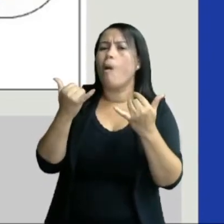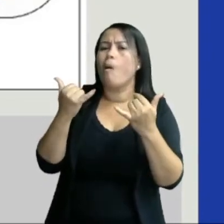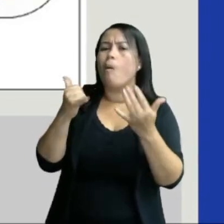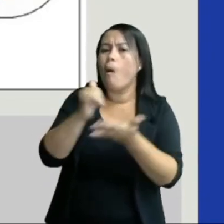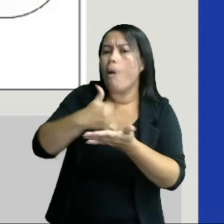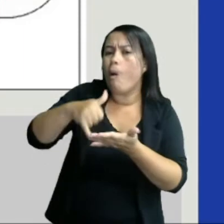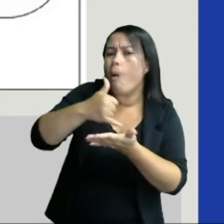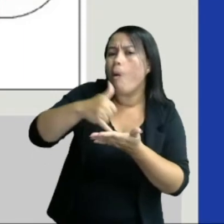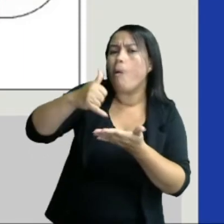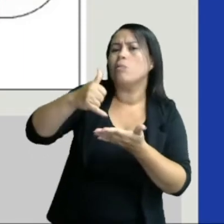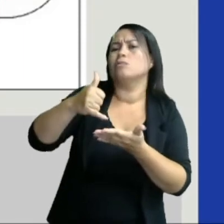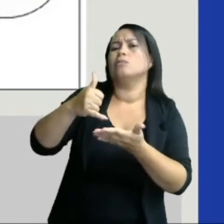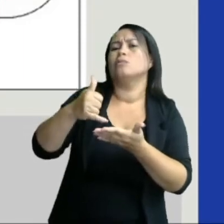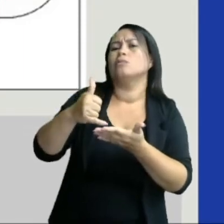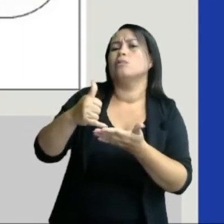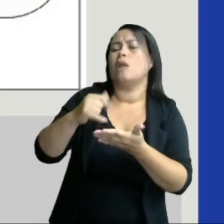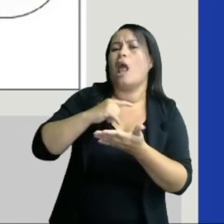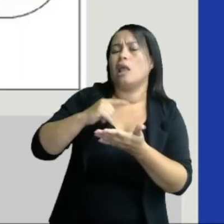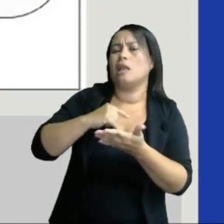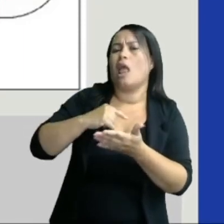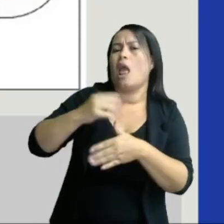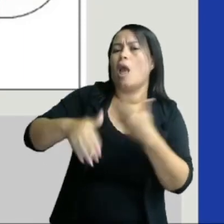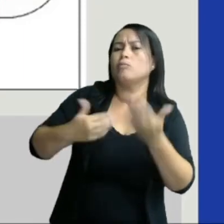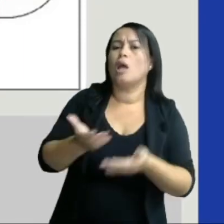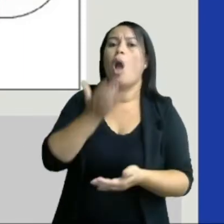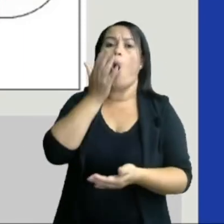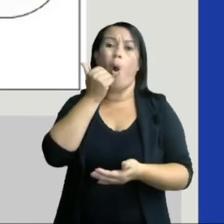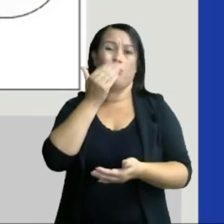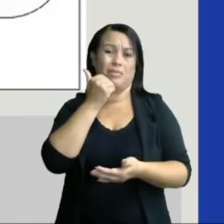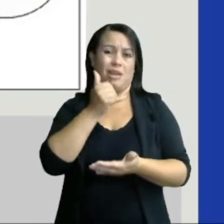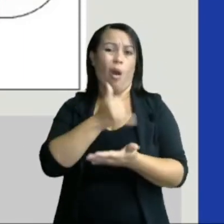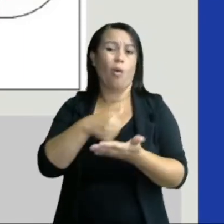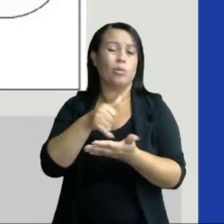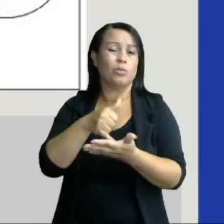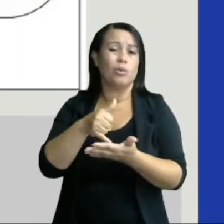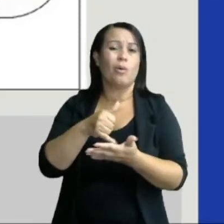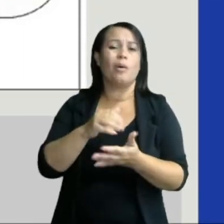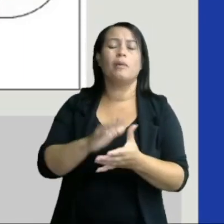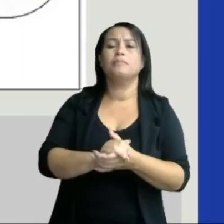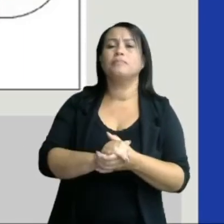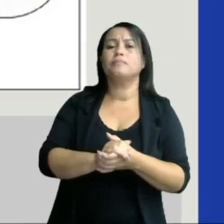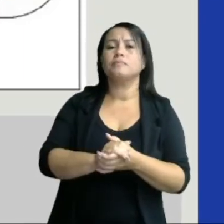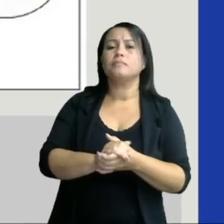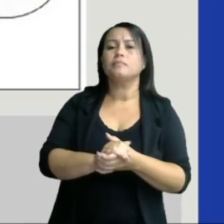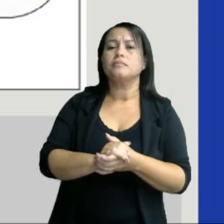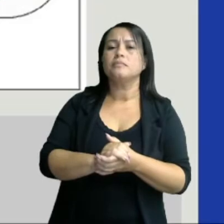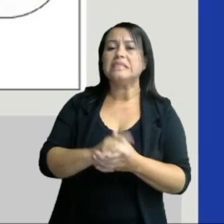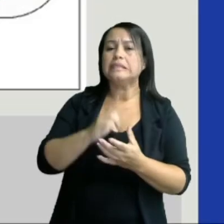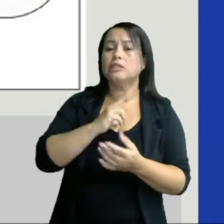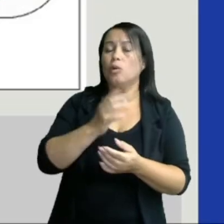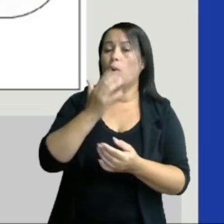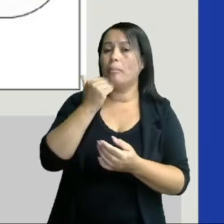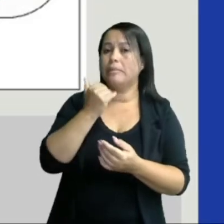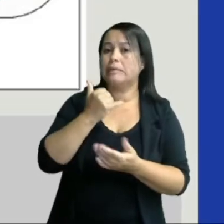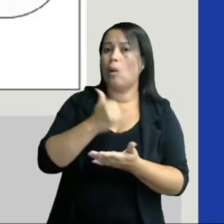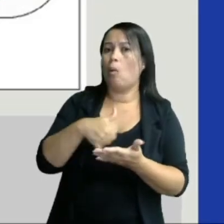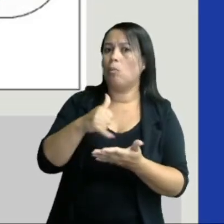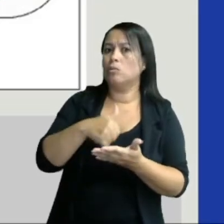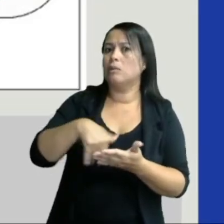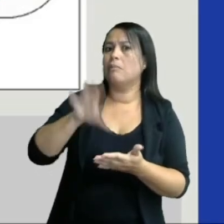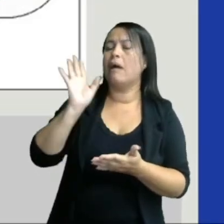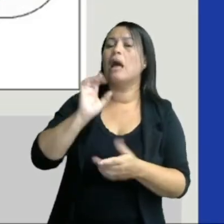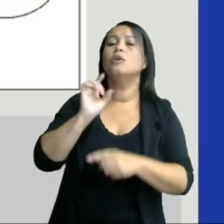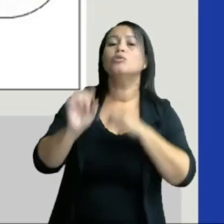por lipídios que adquirimos na nossa alimentação, uma alimentação rica em gorduras. Essas